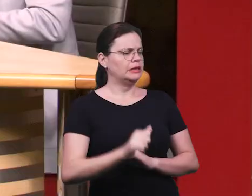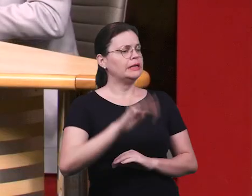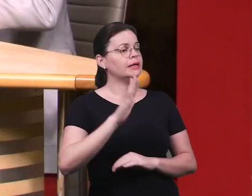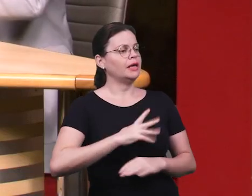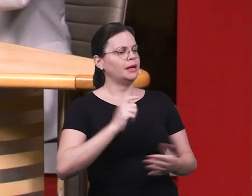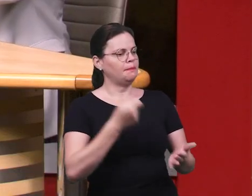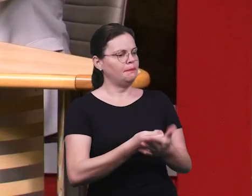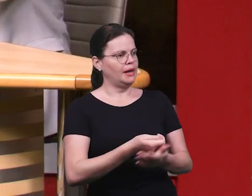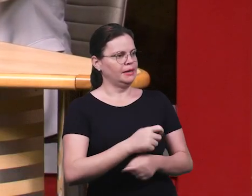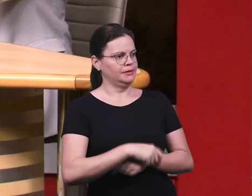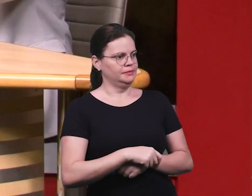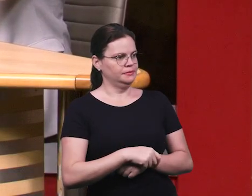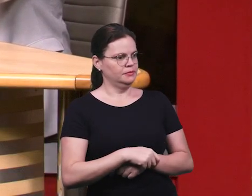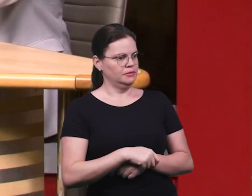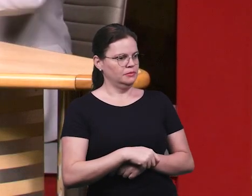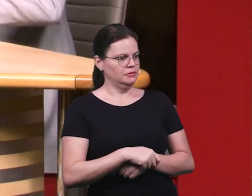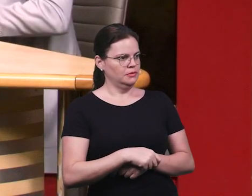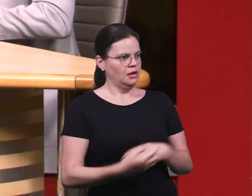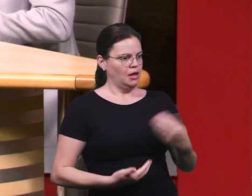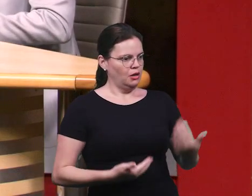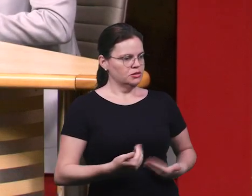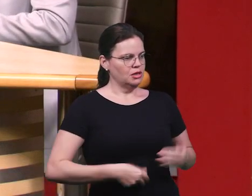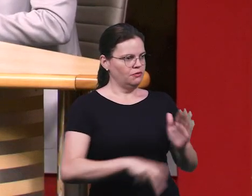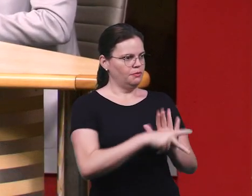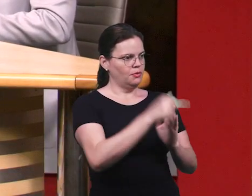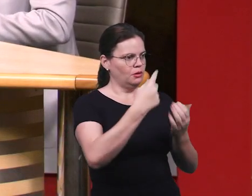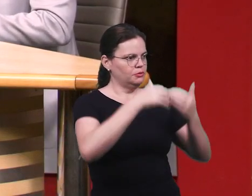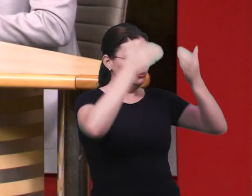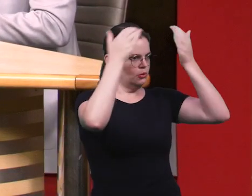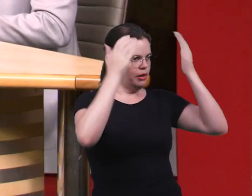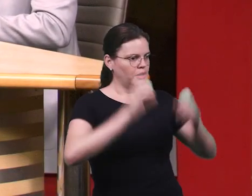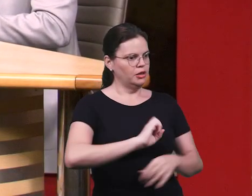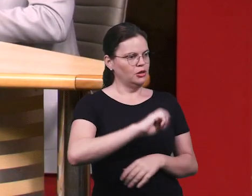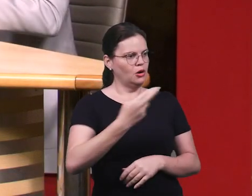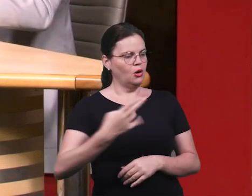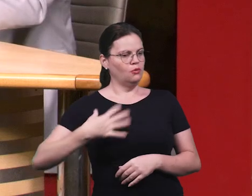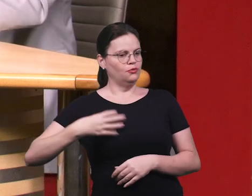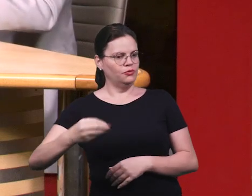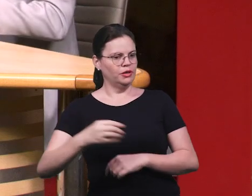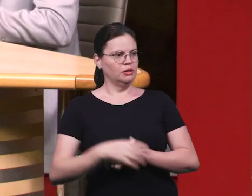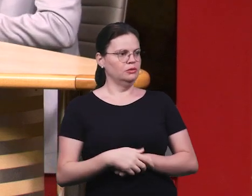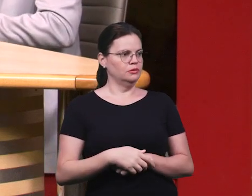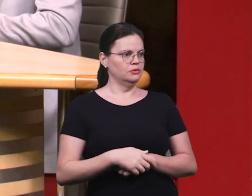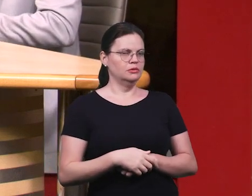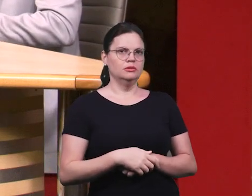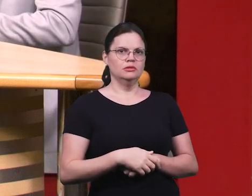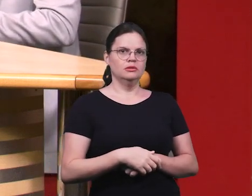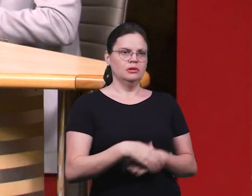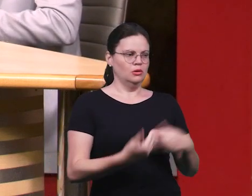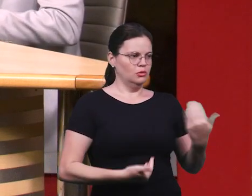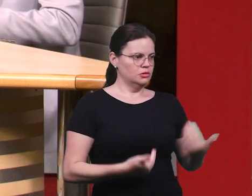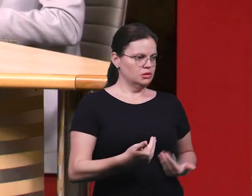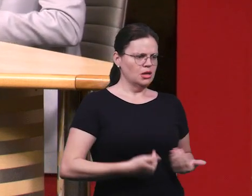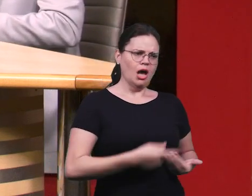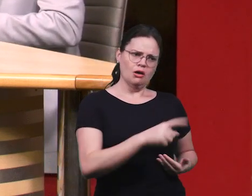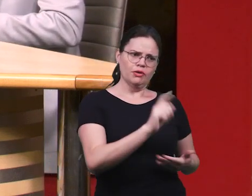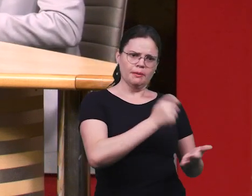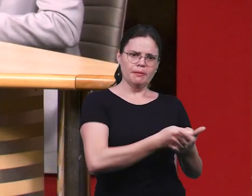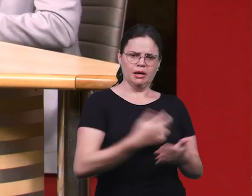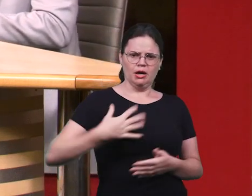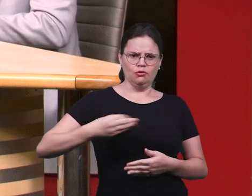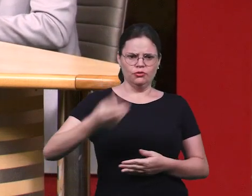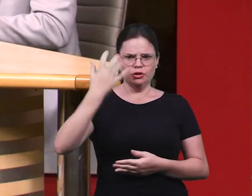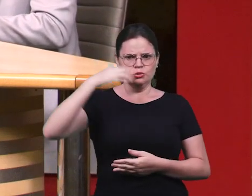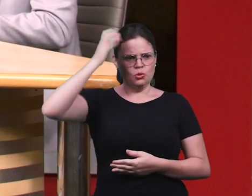impostos? São os servos, os conservos do rei, ou o filho do rei? Não, são os conservos. O filho não paga, o filho do rei não